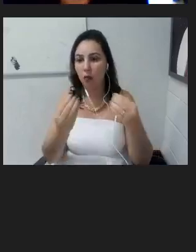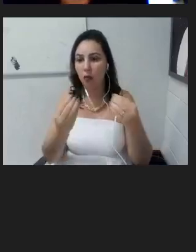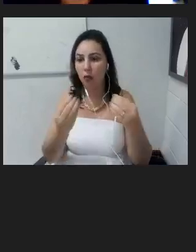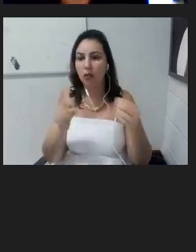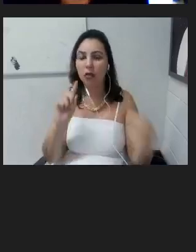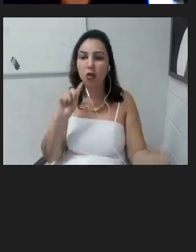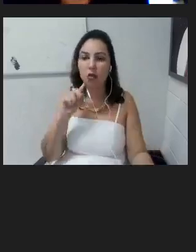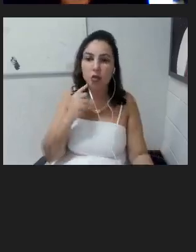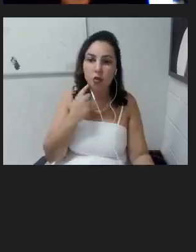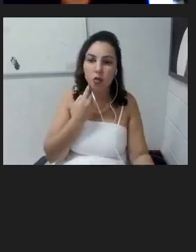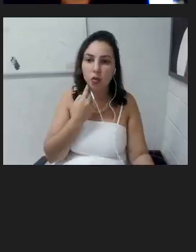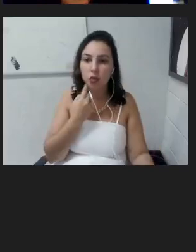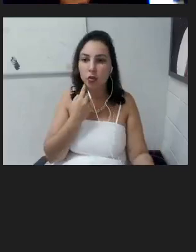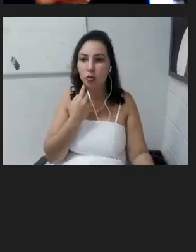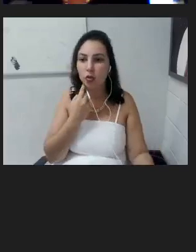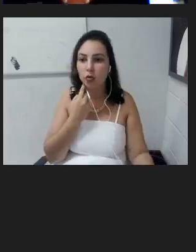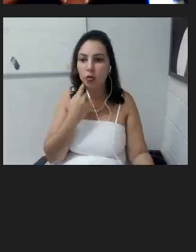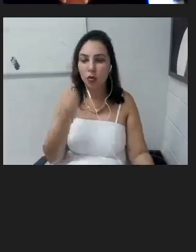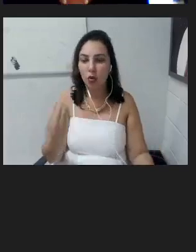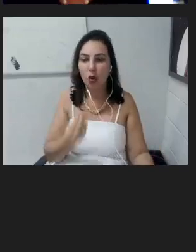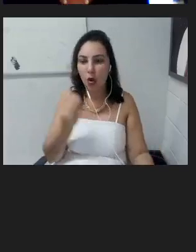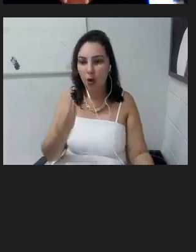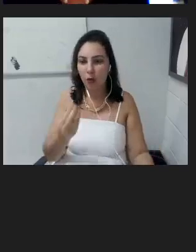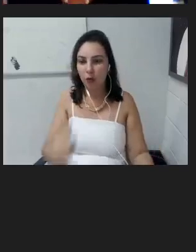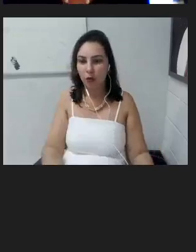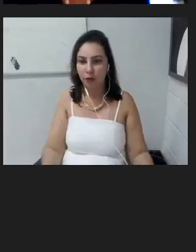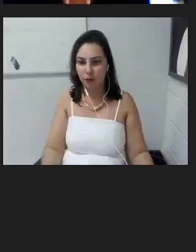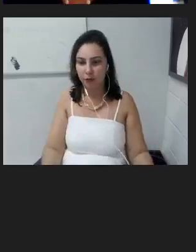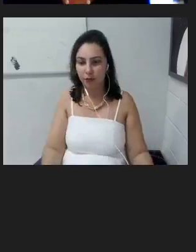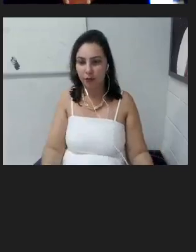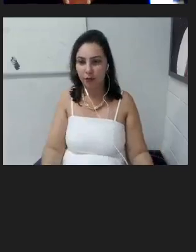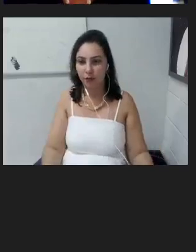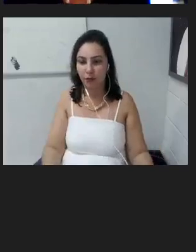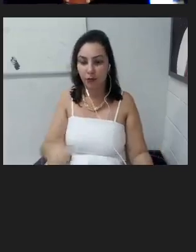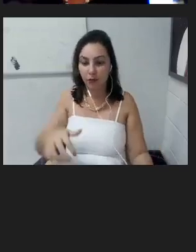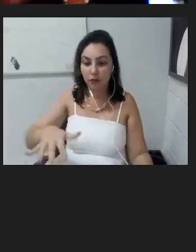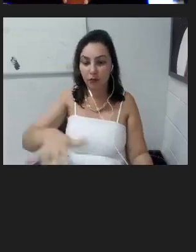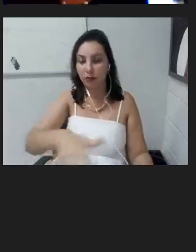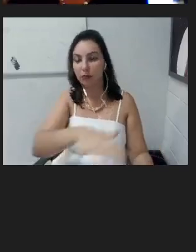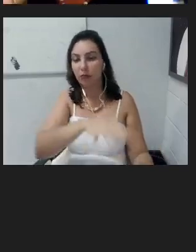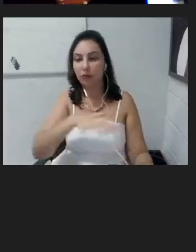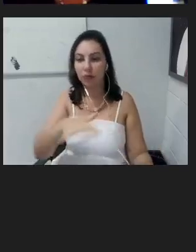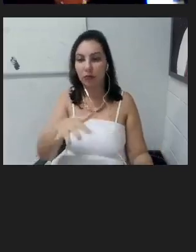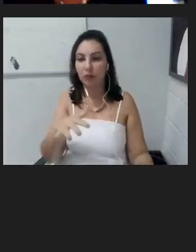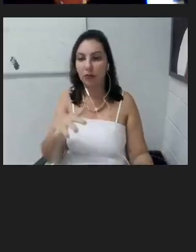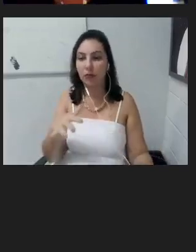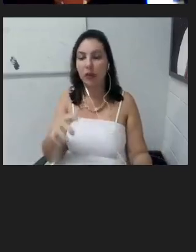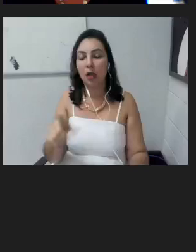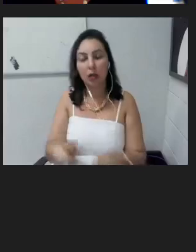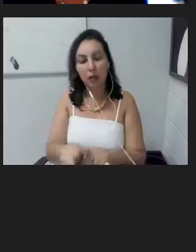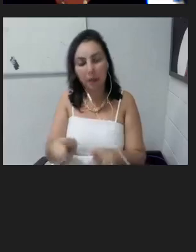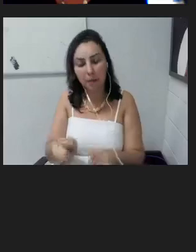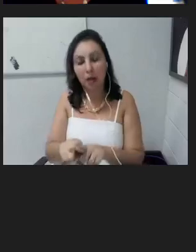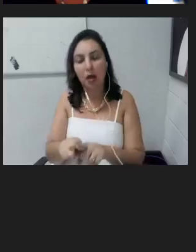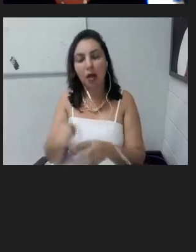cuidado? O quanto isso, quanto esses elementos também vão